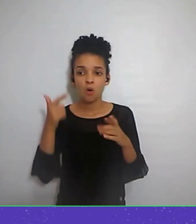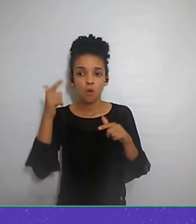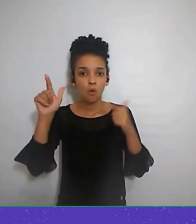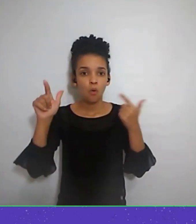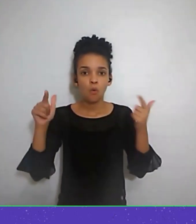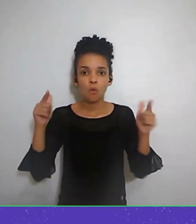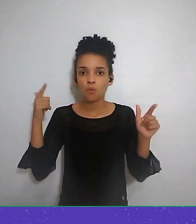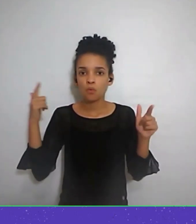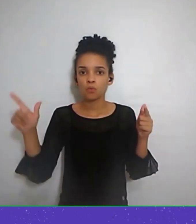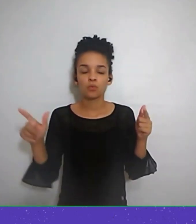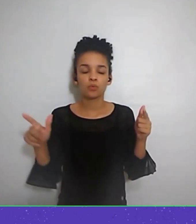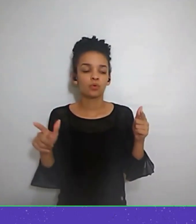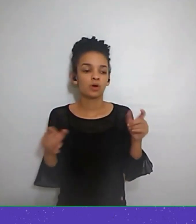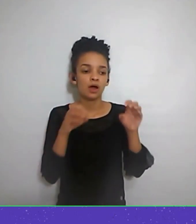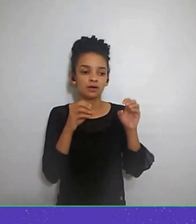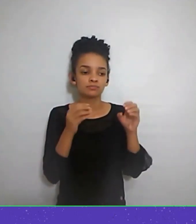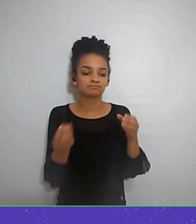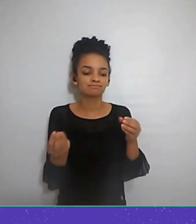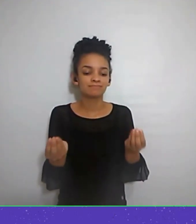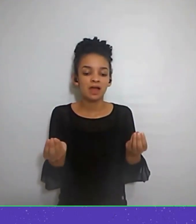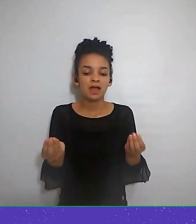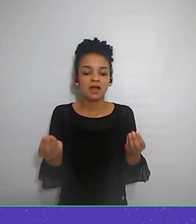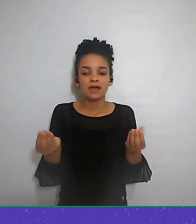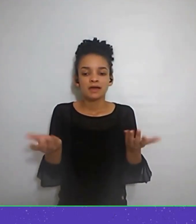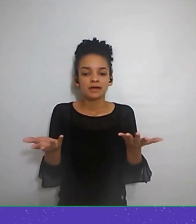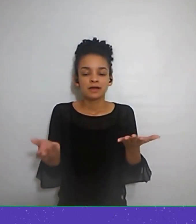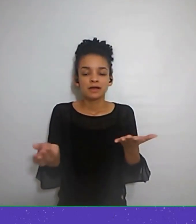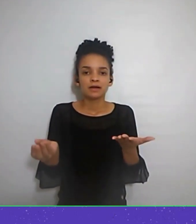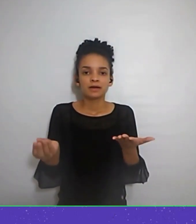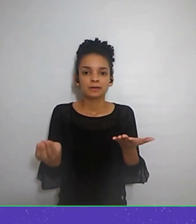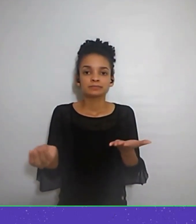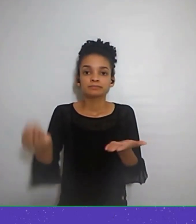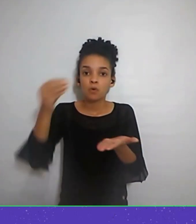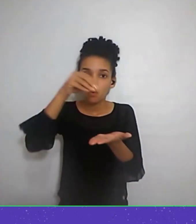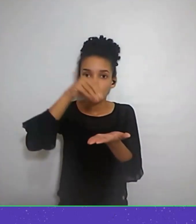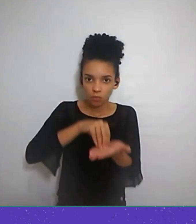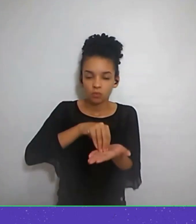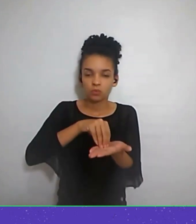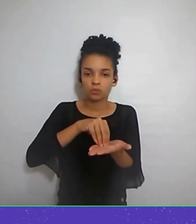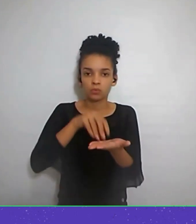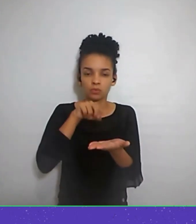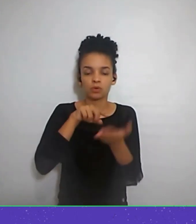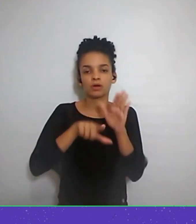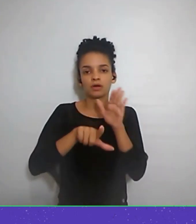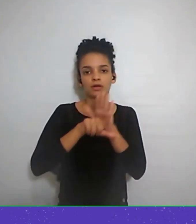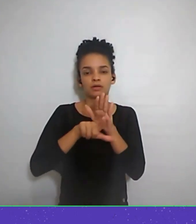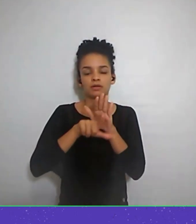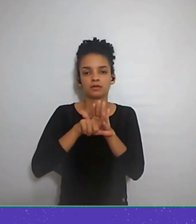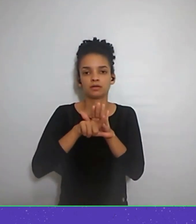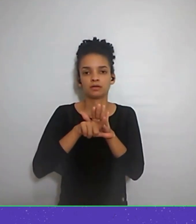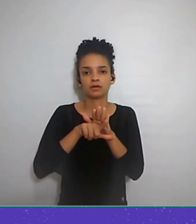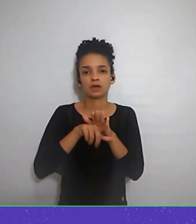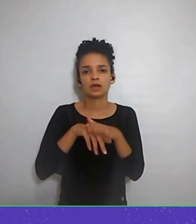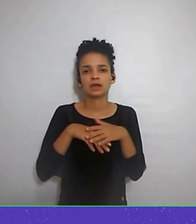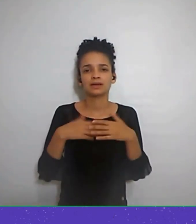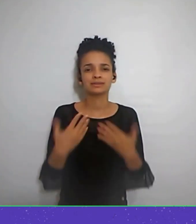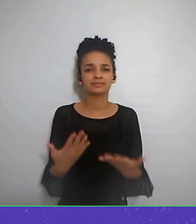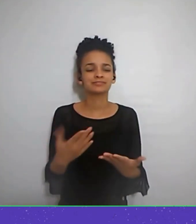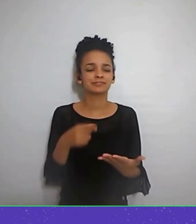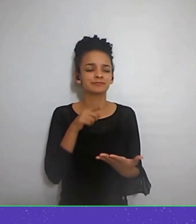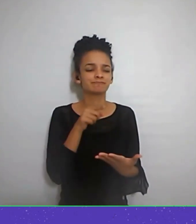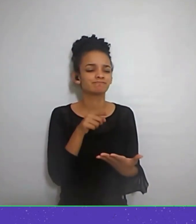nessas interpretações ao longo do tempo. E isso se tornou o